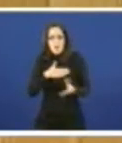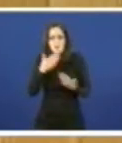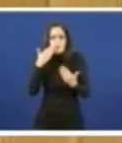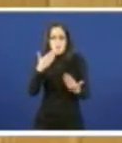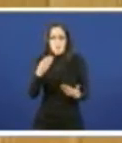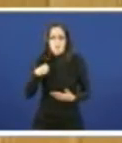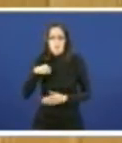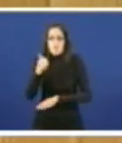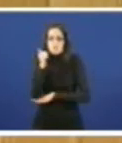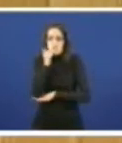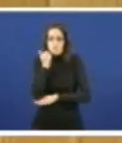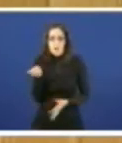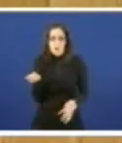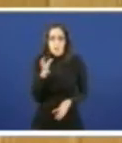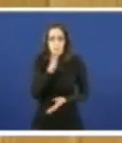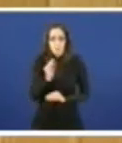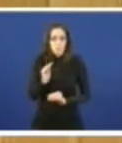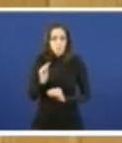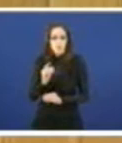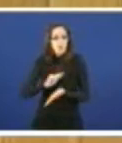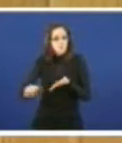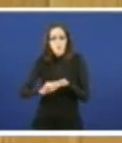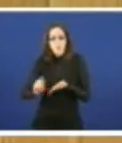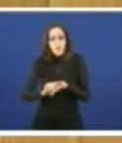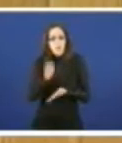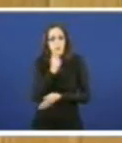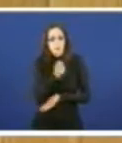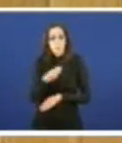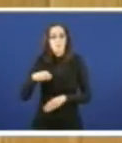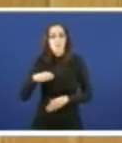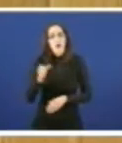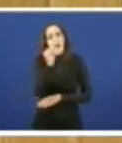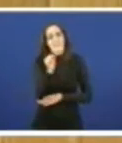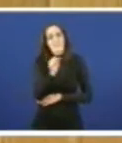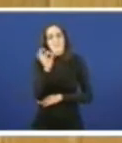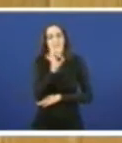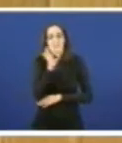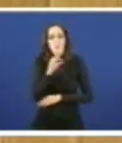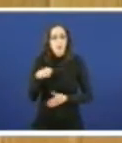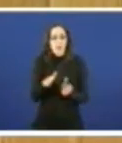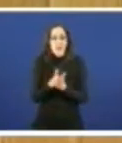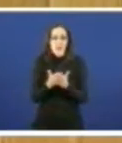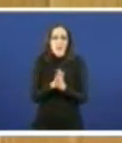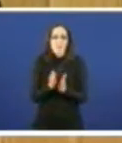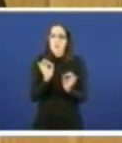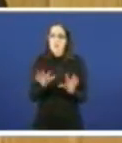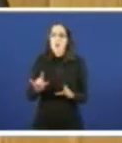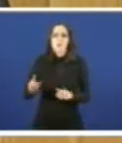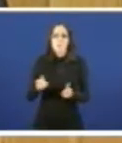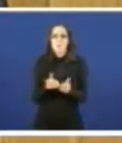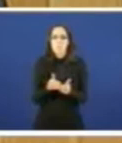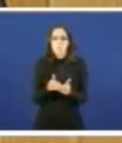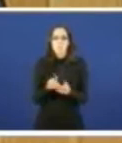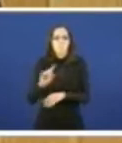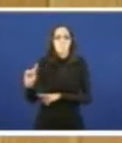non apreciar a genial autora dos Cantares Gallegos, ese libro que se pode considerar o primeiro da